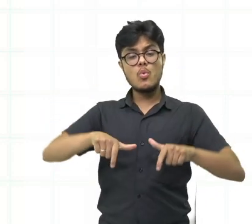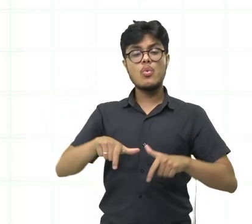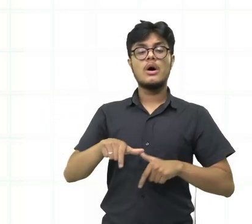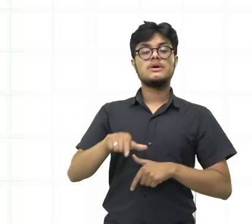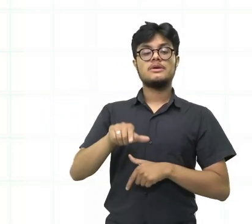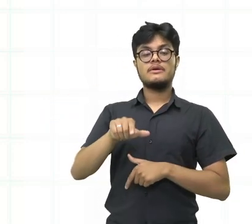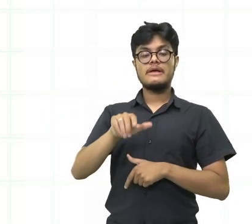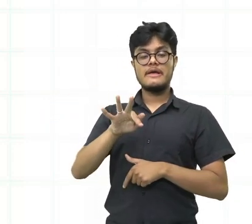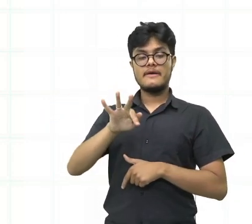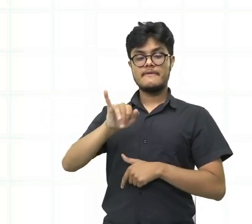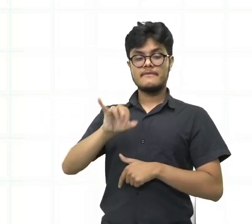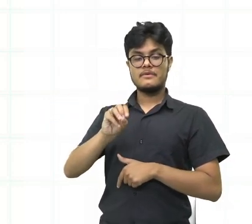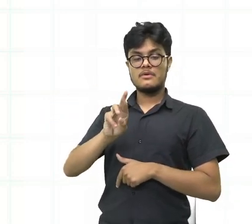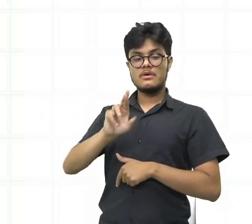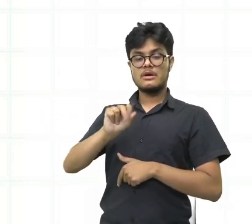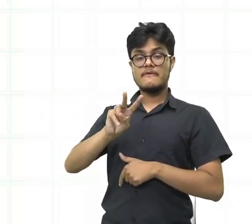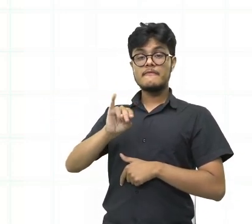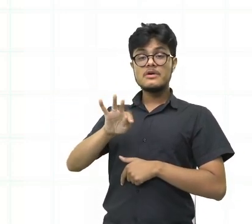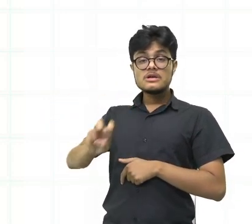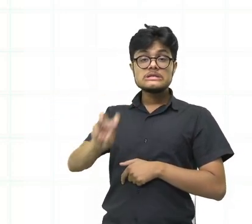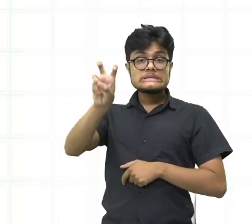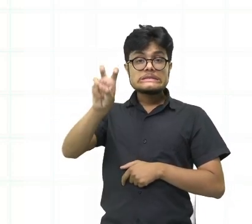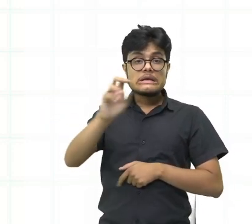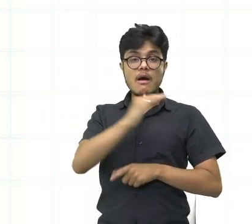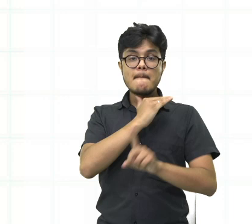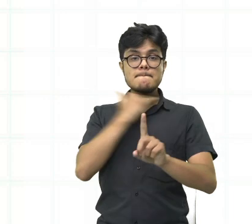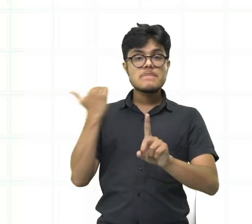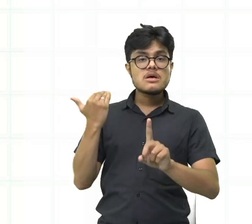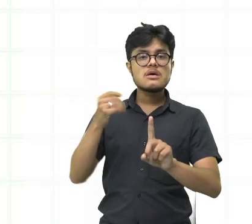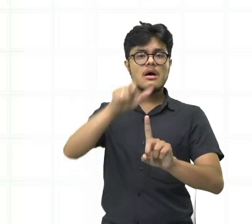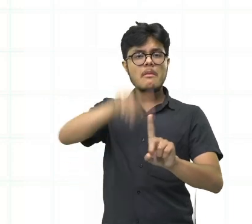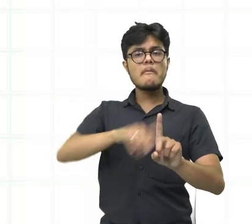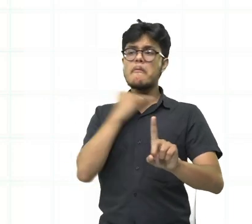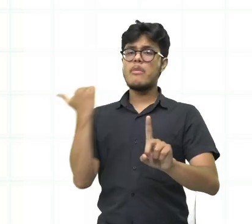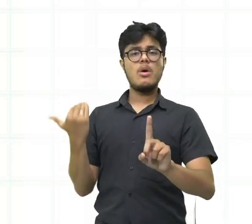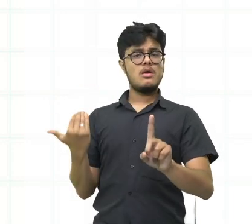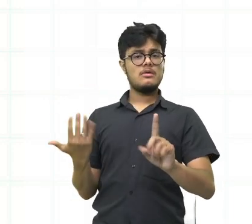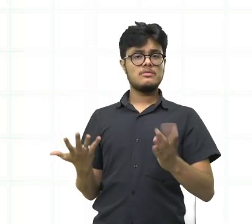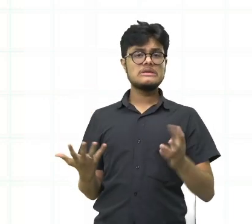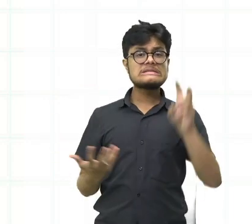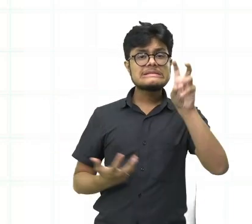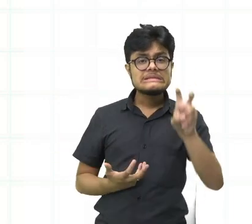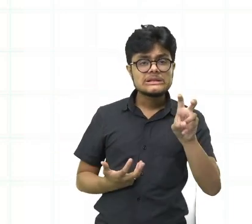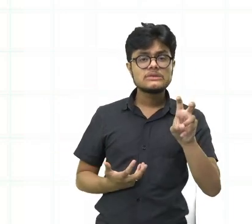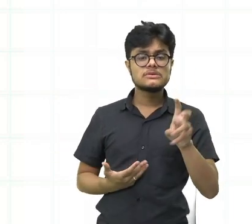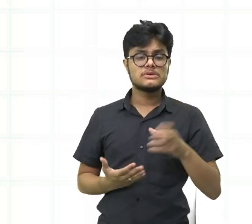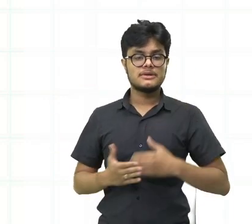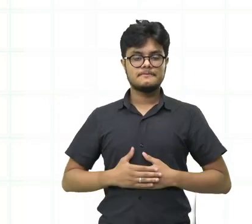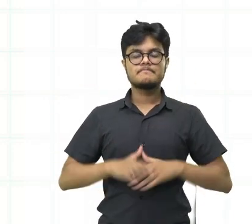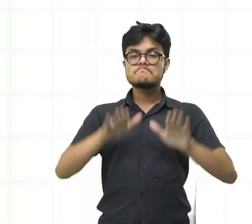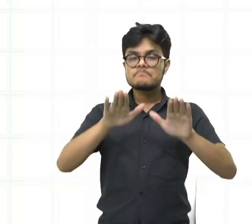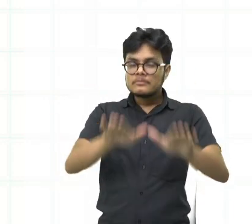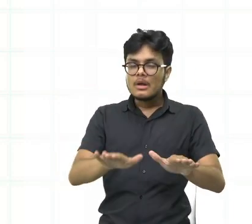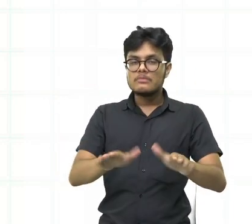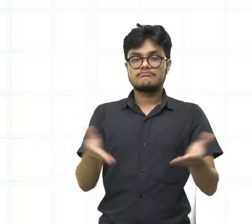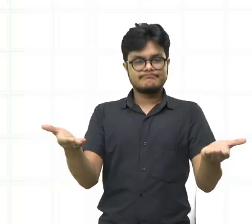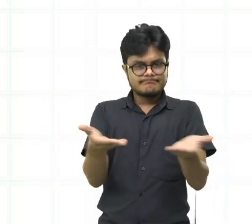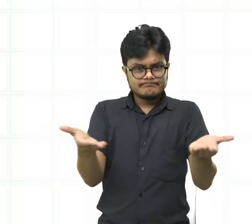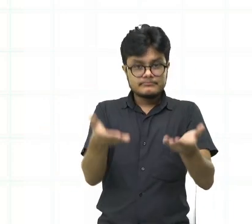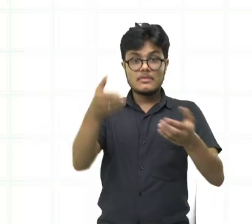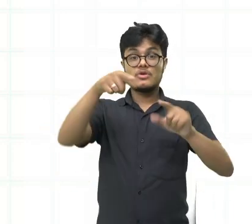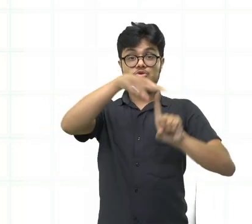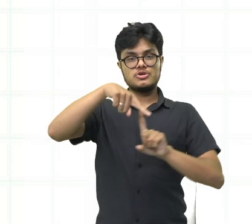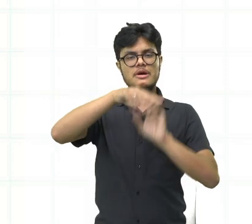Tamarose, houve 5 mortes. Vejam só aqui. Lembra que a gente falou lá no conceito que o